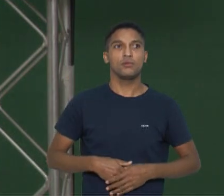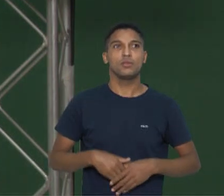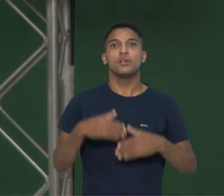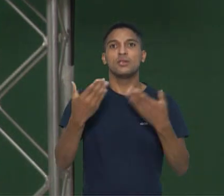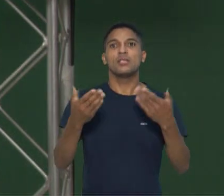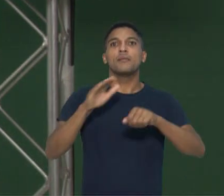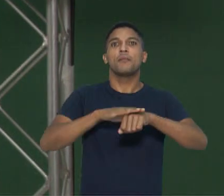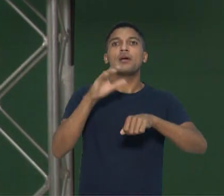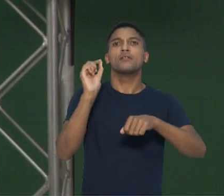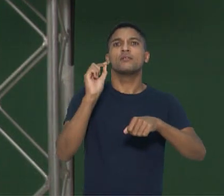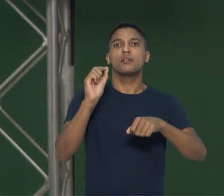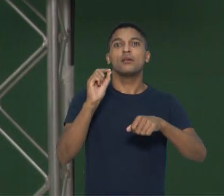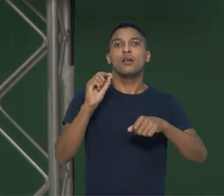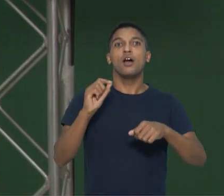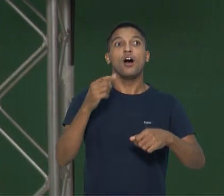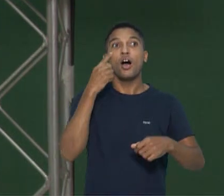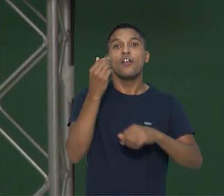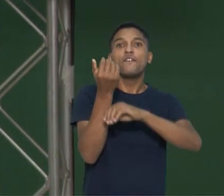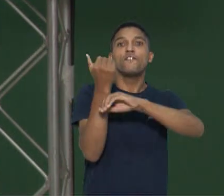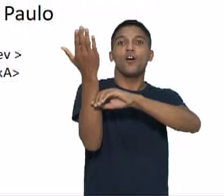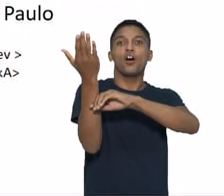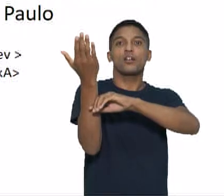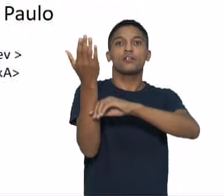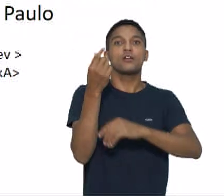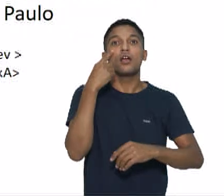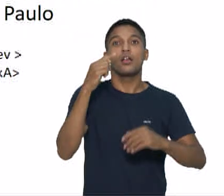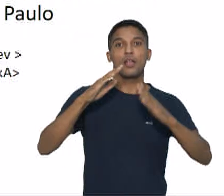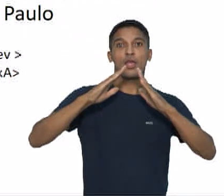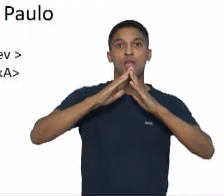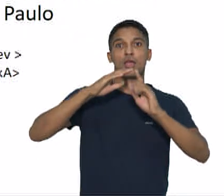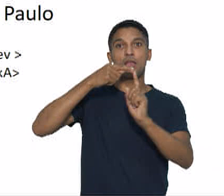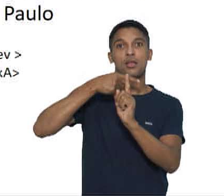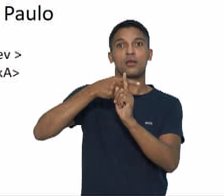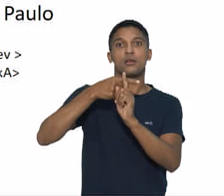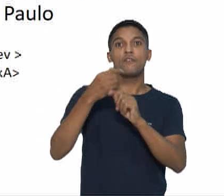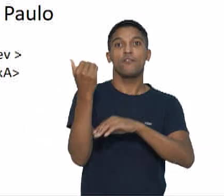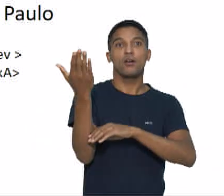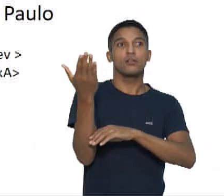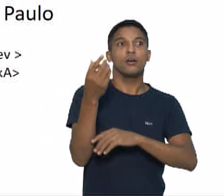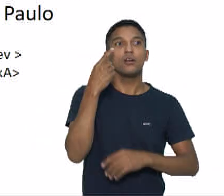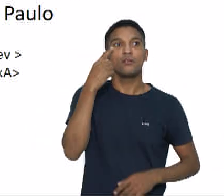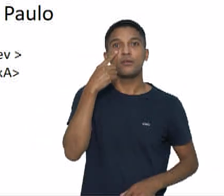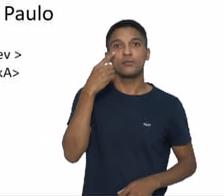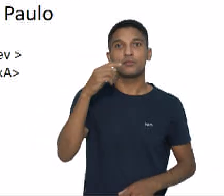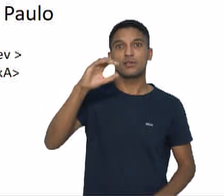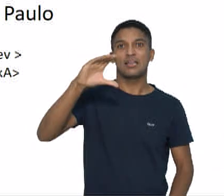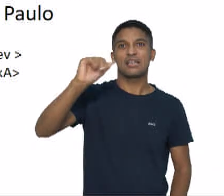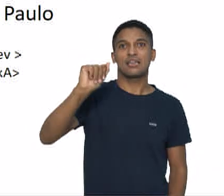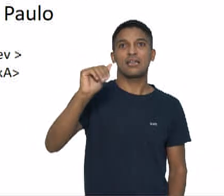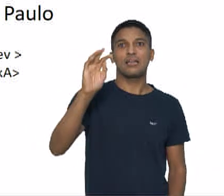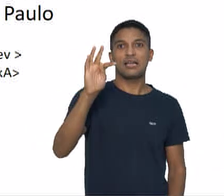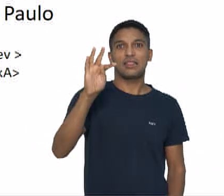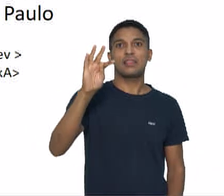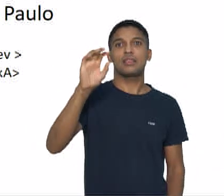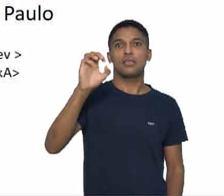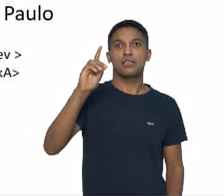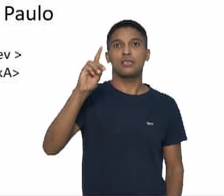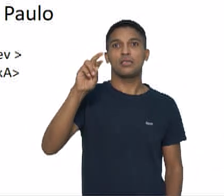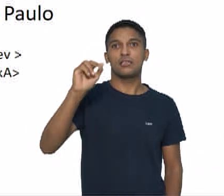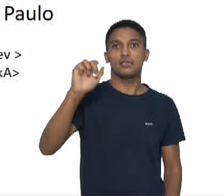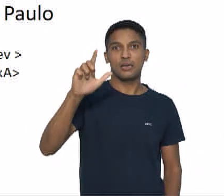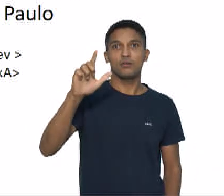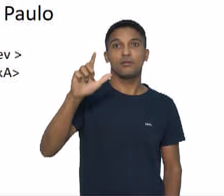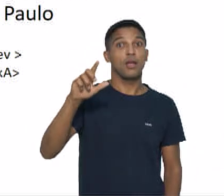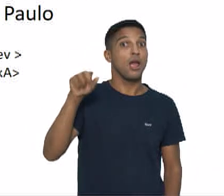A igreja do lado de fora. Olha só, eu trouxe para vocês também, né, para vocês verem essa Catedral de São Paulo, do lado de fora.